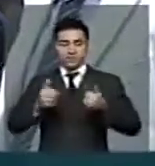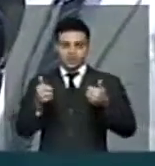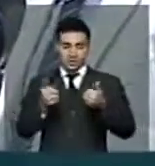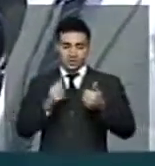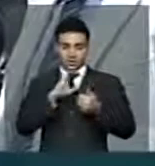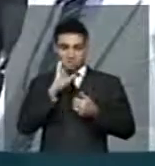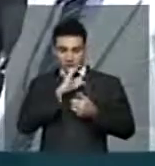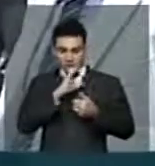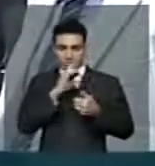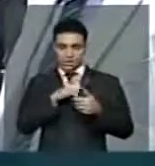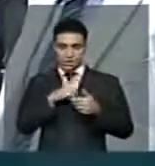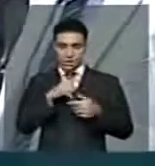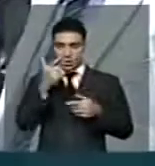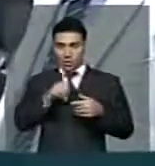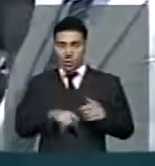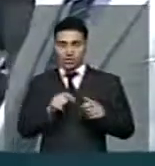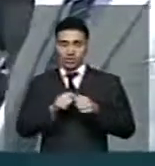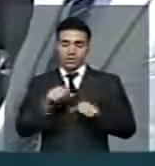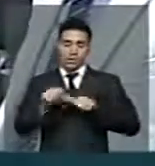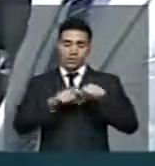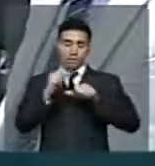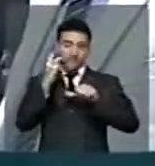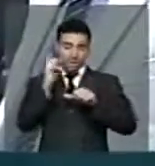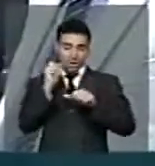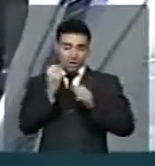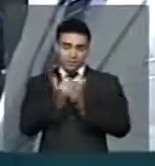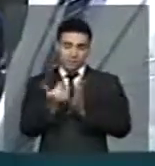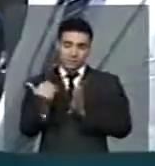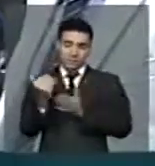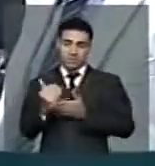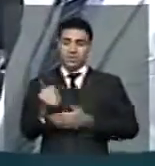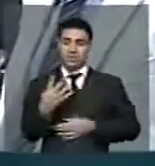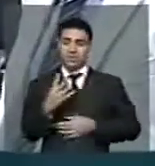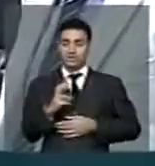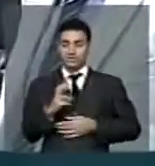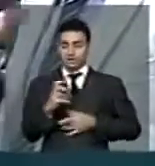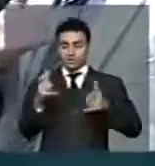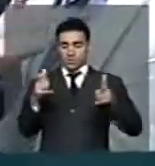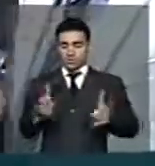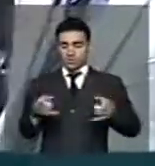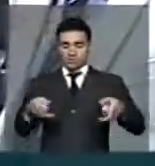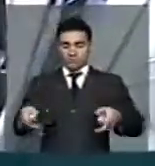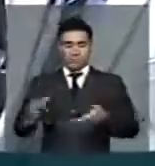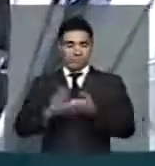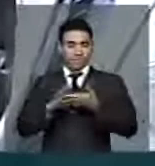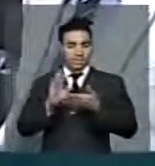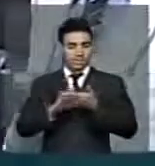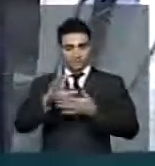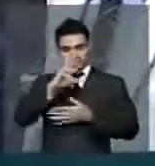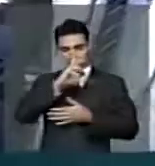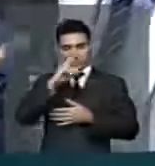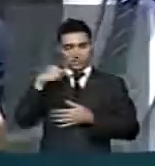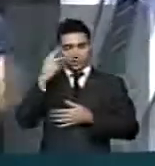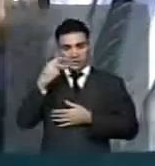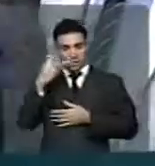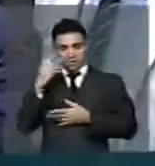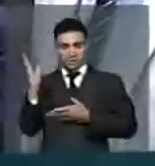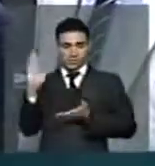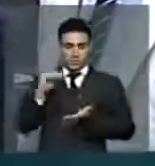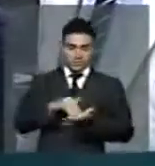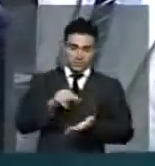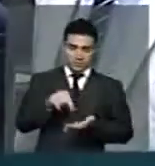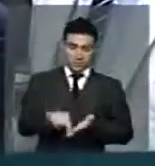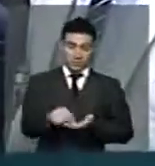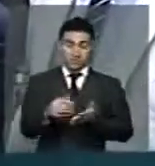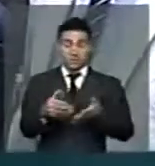vai ser feita outra reforma para ampliar para 45 leitos, que é a capacidade. Então, parabéns aos vereadores que vieram aqui em busca de emendas no